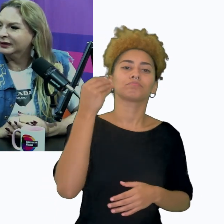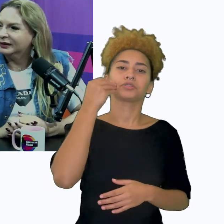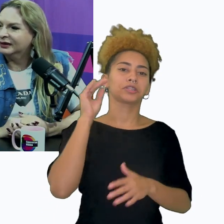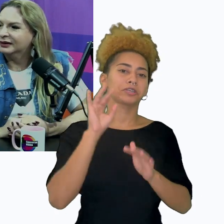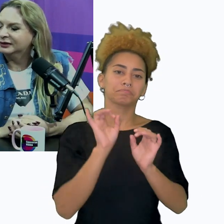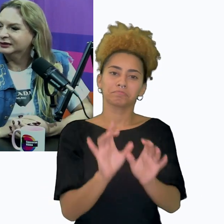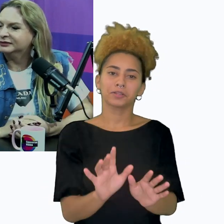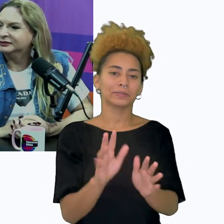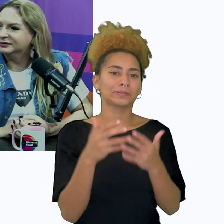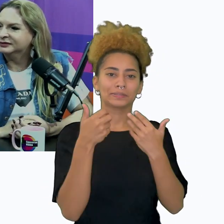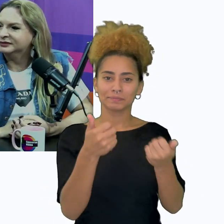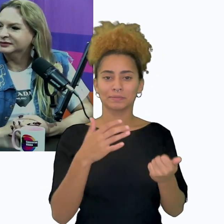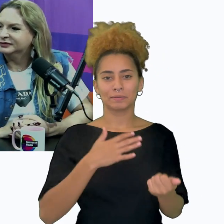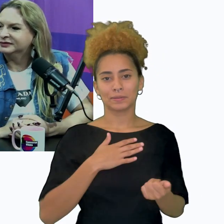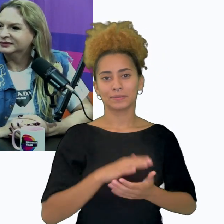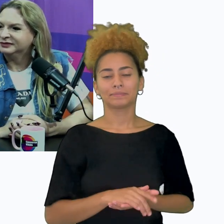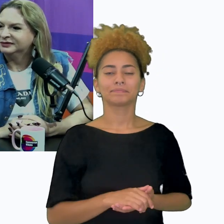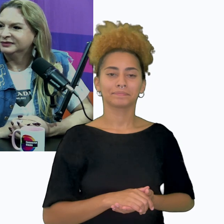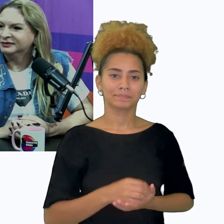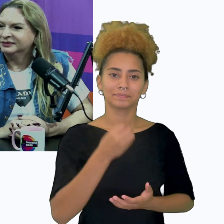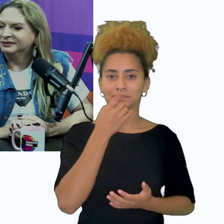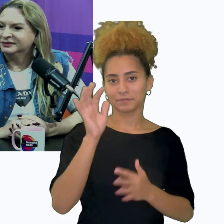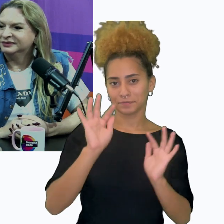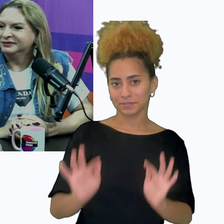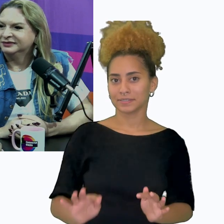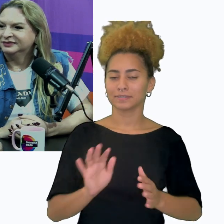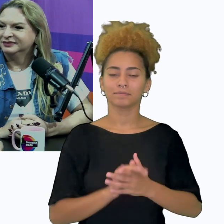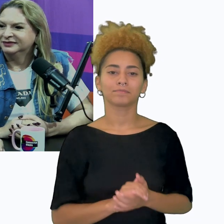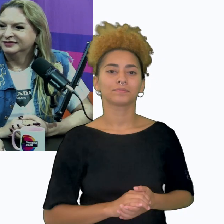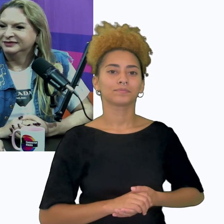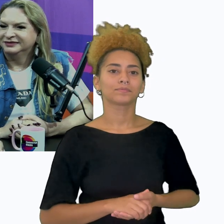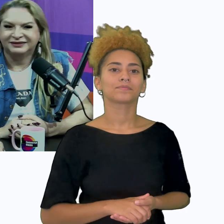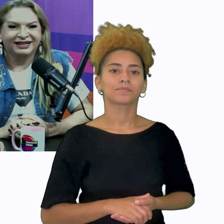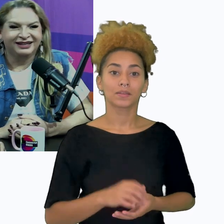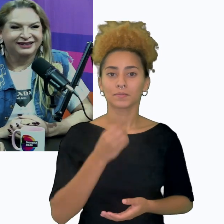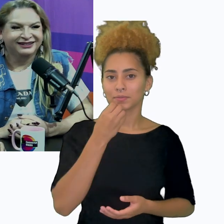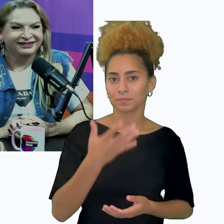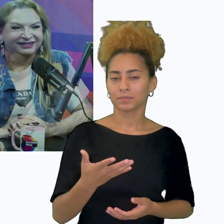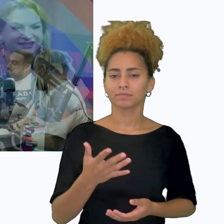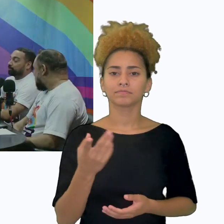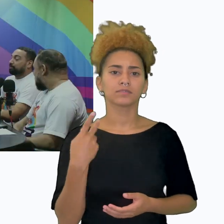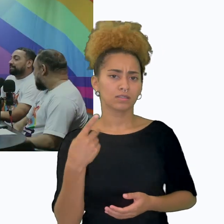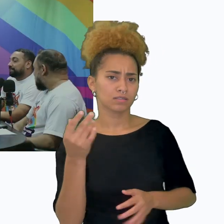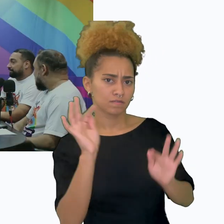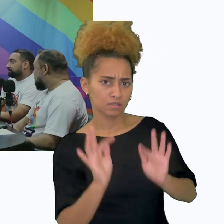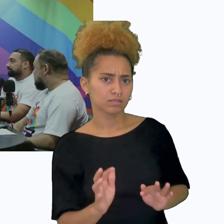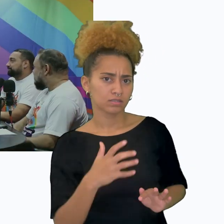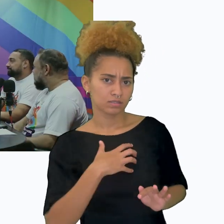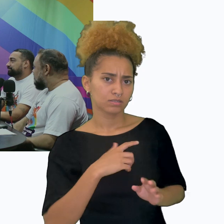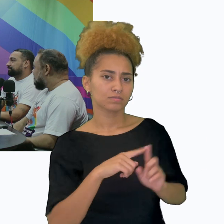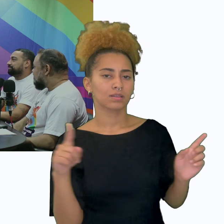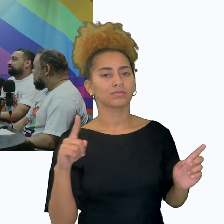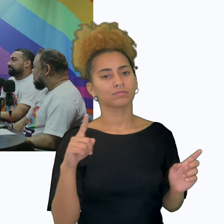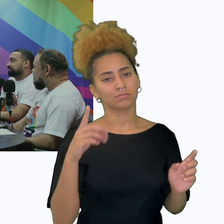consegui também. Eu não tenho. Tá tudo bem pra mim. Que bom, fico feliz também. É muito bom. A gente foi feliz